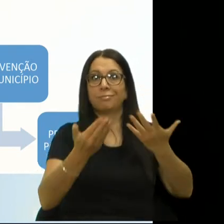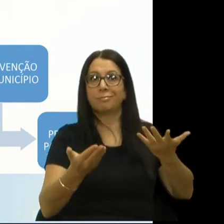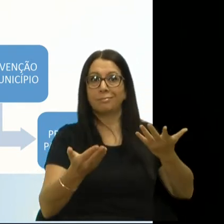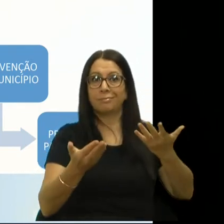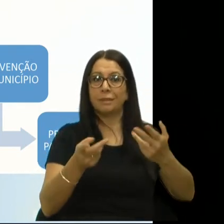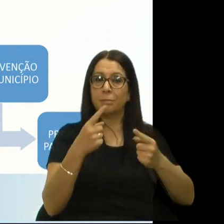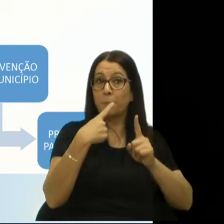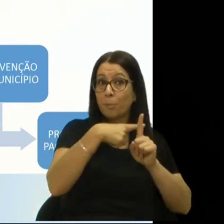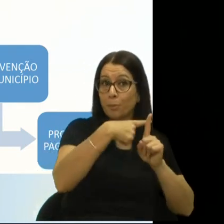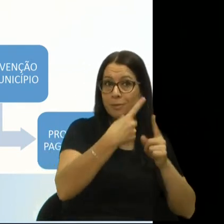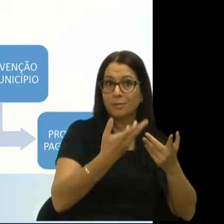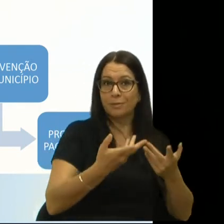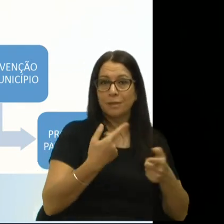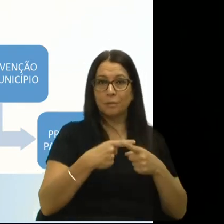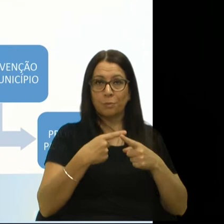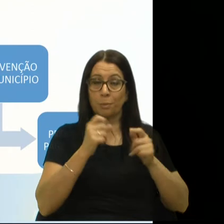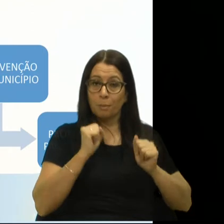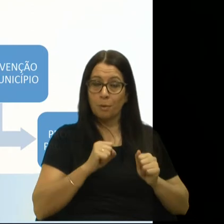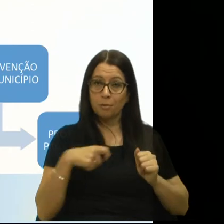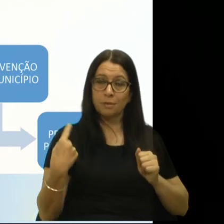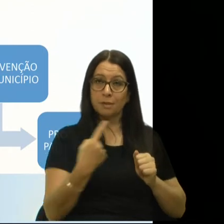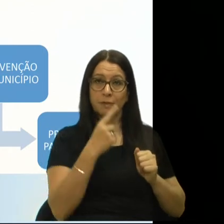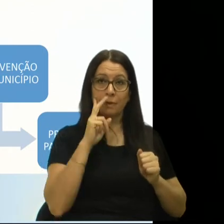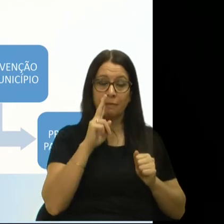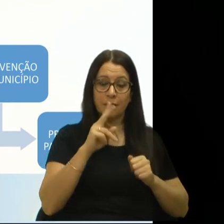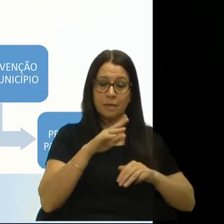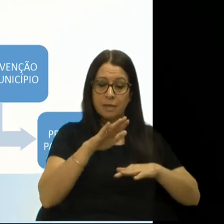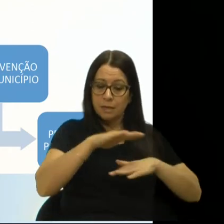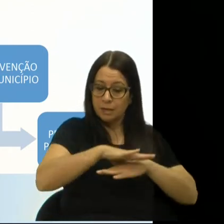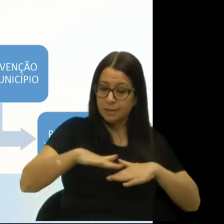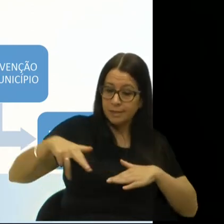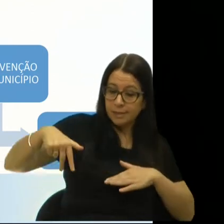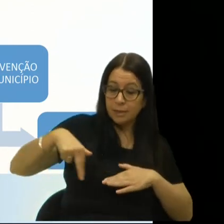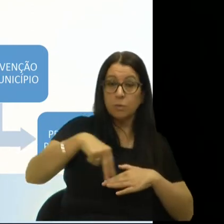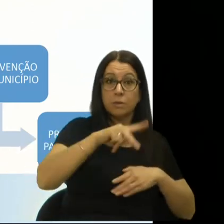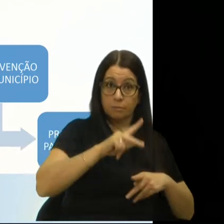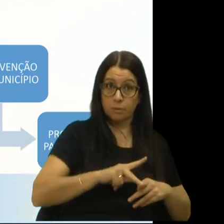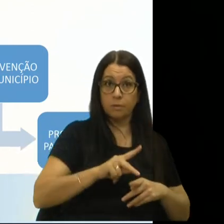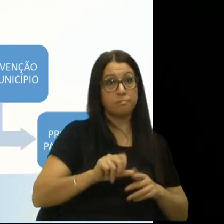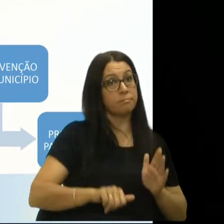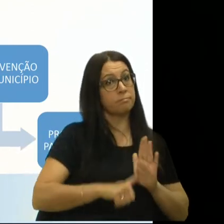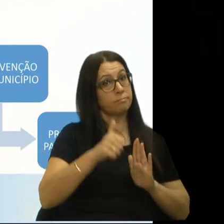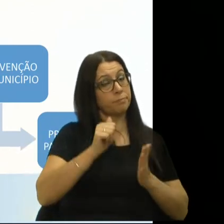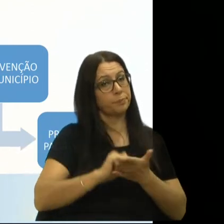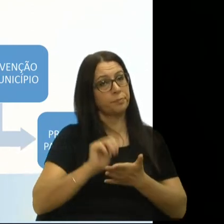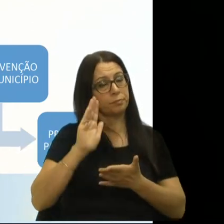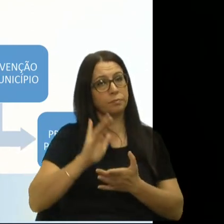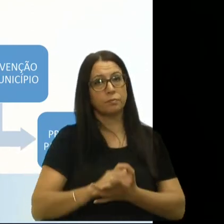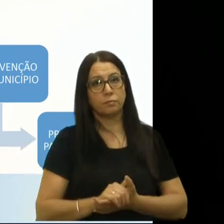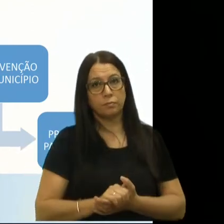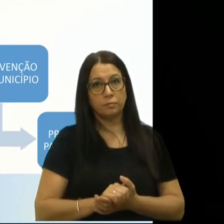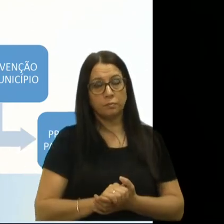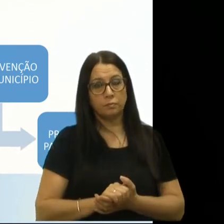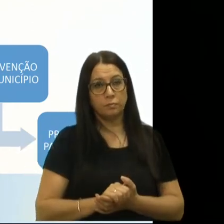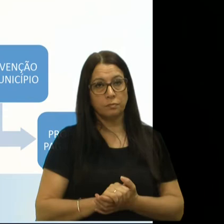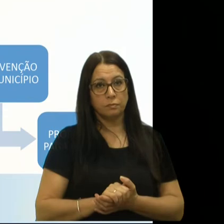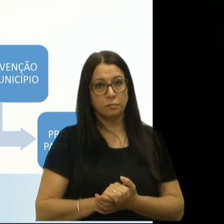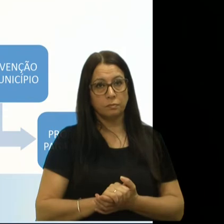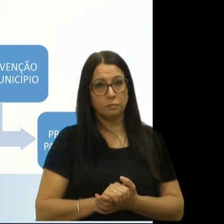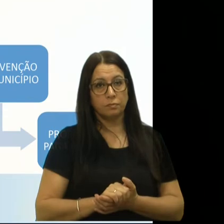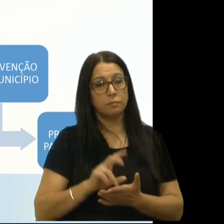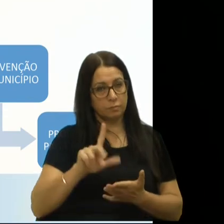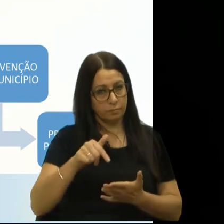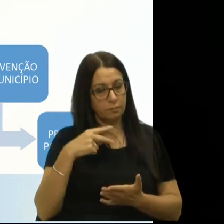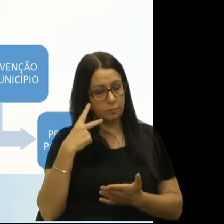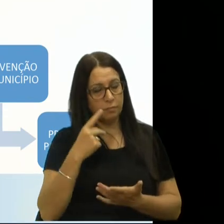mais positivo, que a gente possa ver as nossas calçadas melhores, né? Uma parte, se possível. Na sequência,